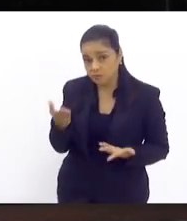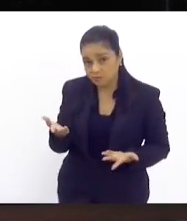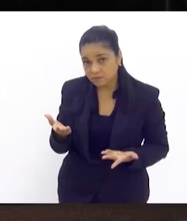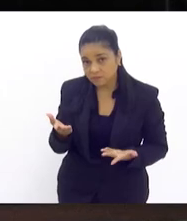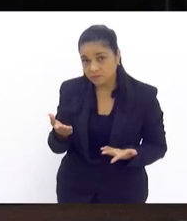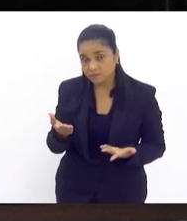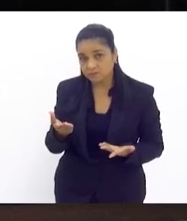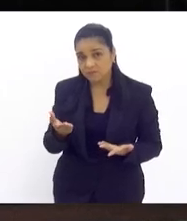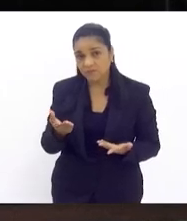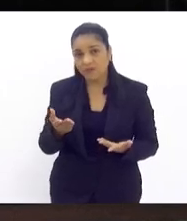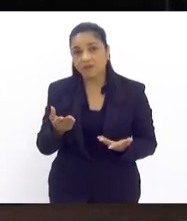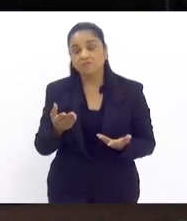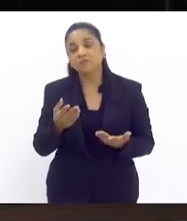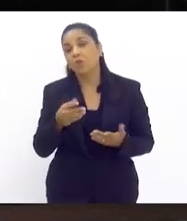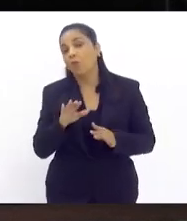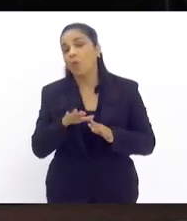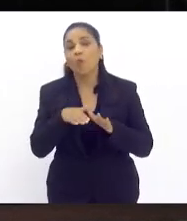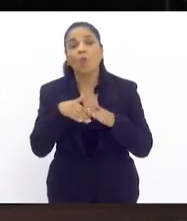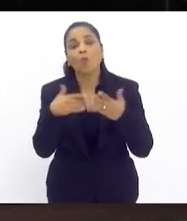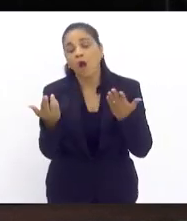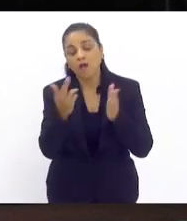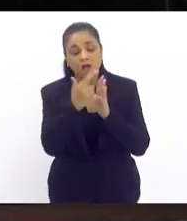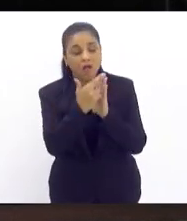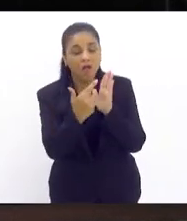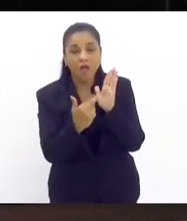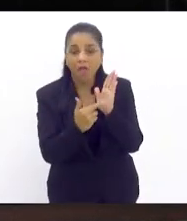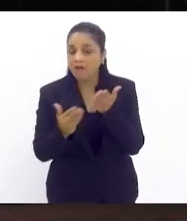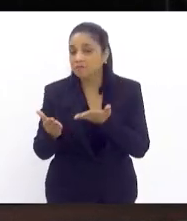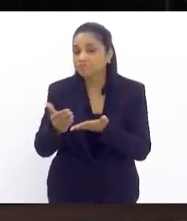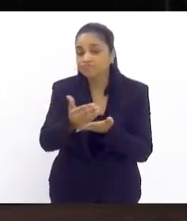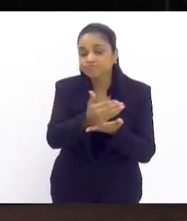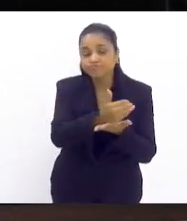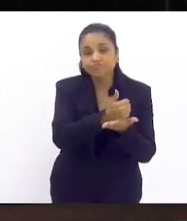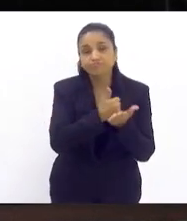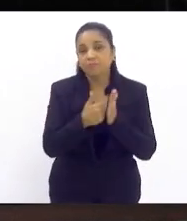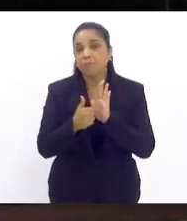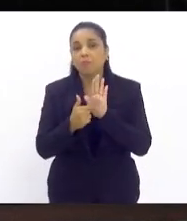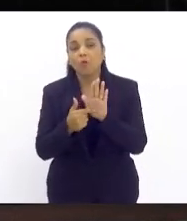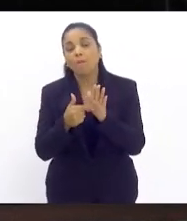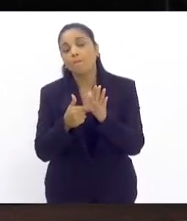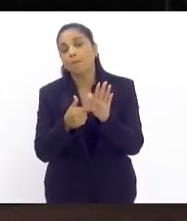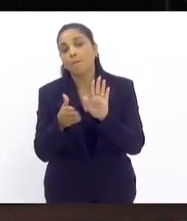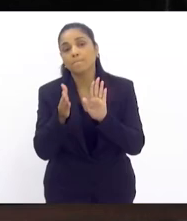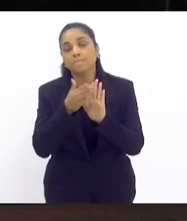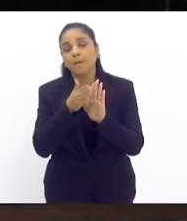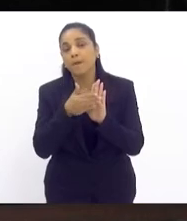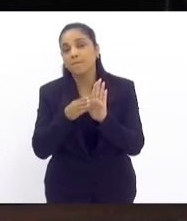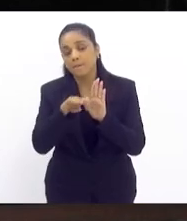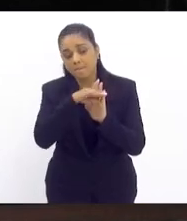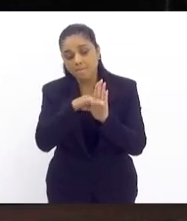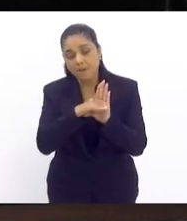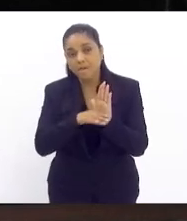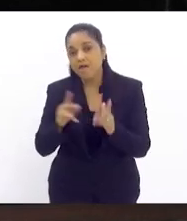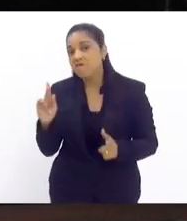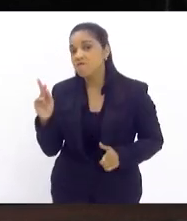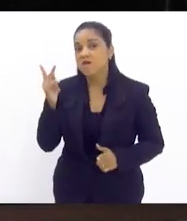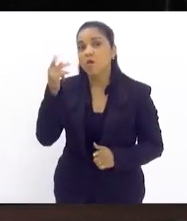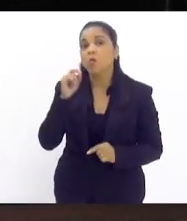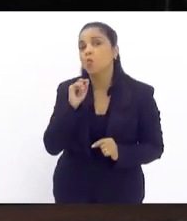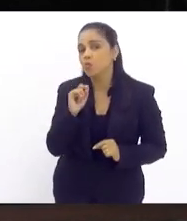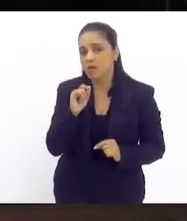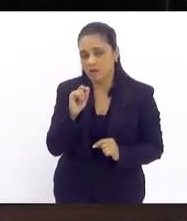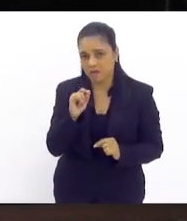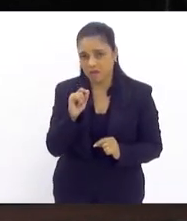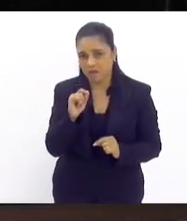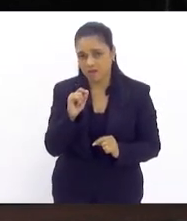ingerência sobre os critérios dessa arrecadação, porque eles são pautados em valores que fogem, né,